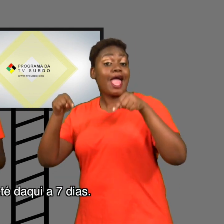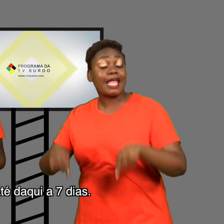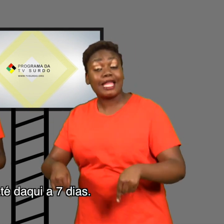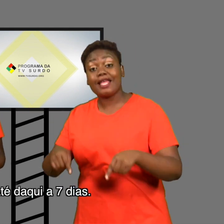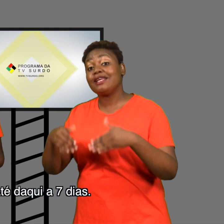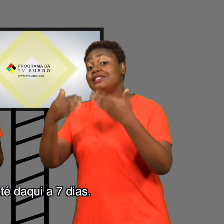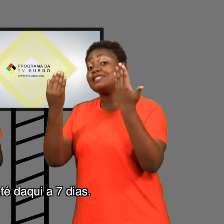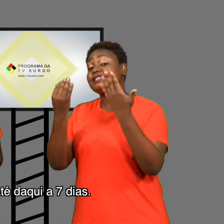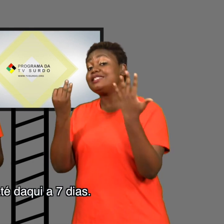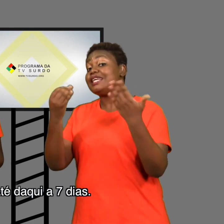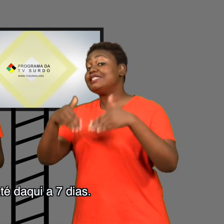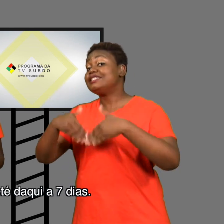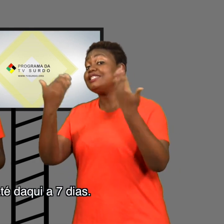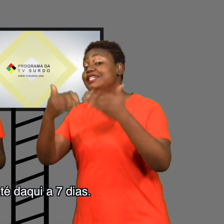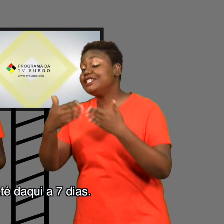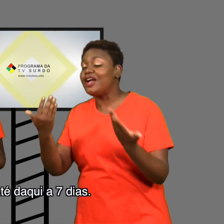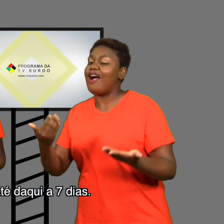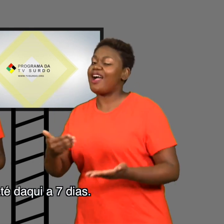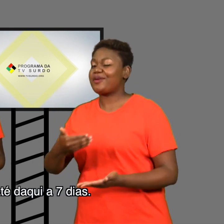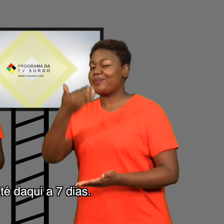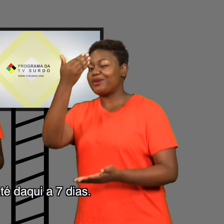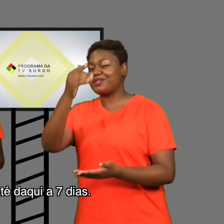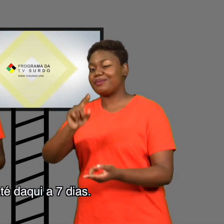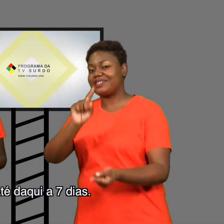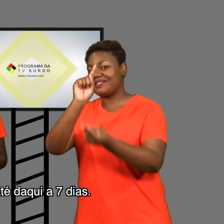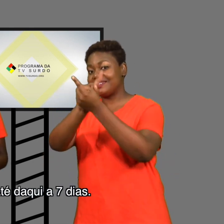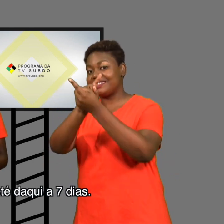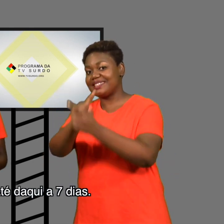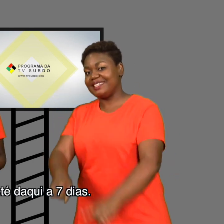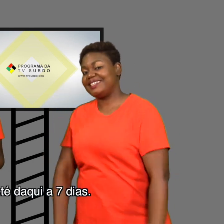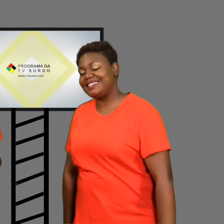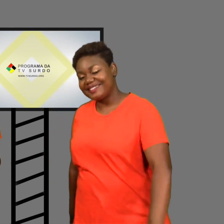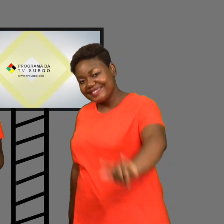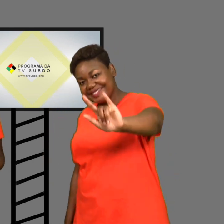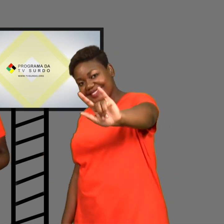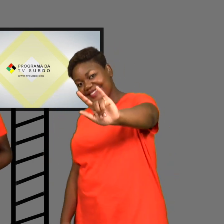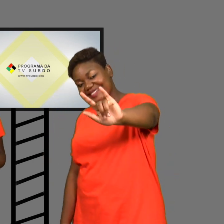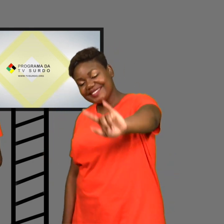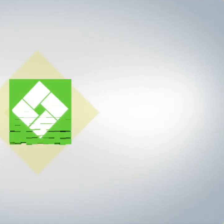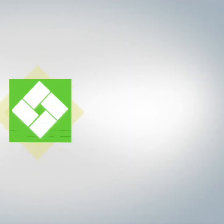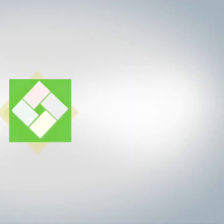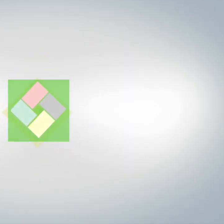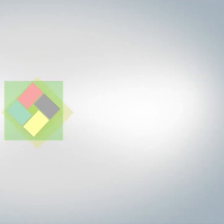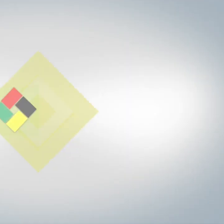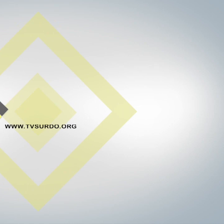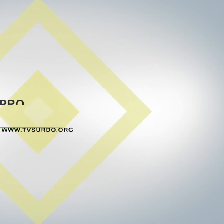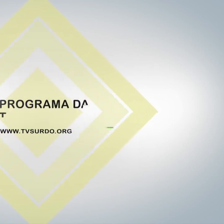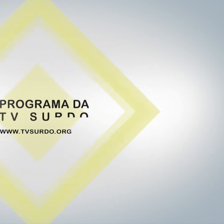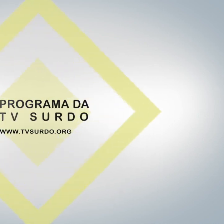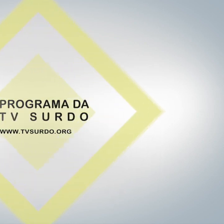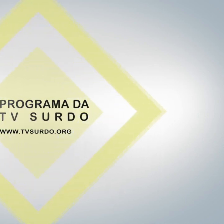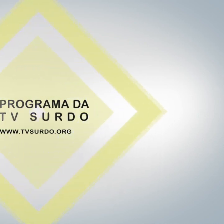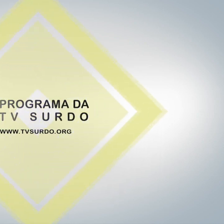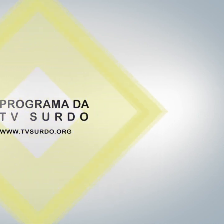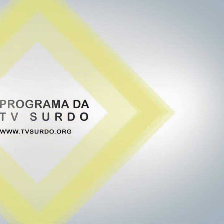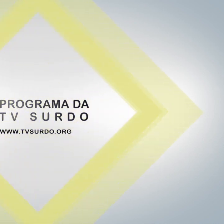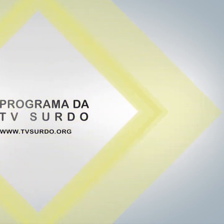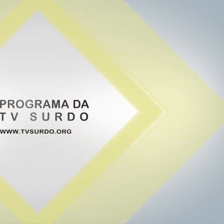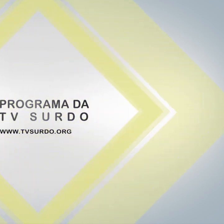Até daqui a sete dias. dias. VOLLEYBOL BASQUETEBOL BASQUETEBOL BASQUETEBOL